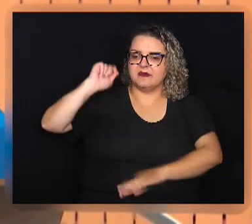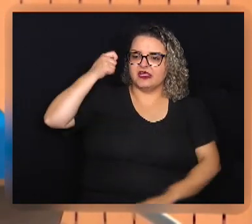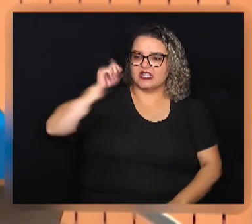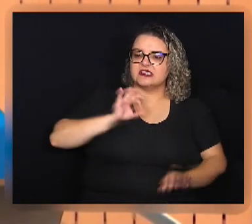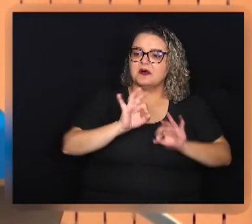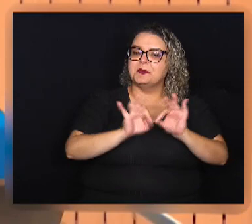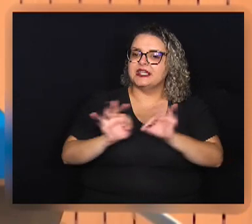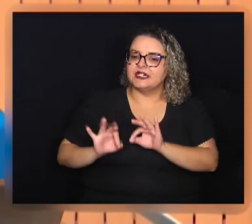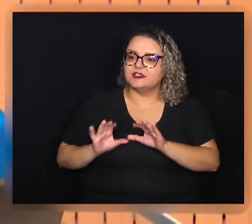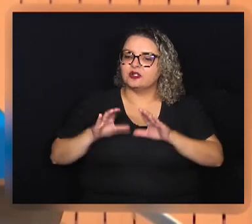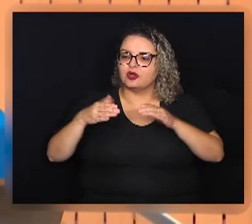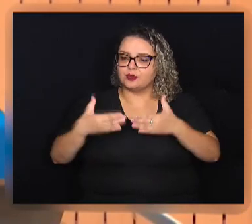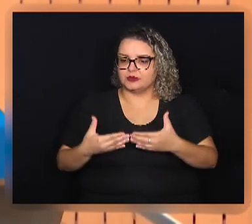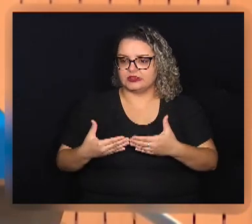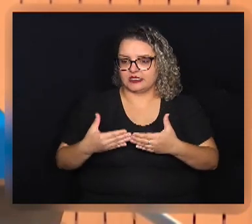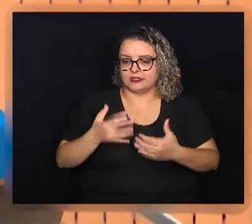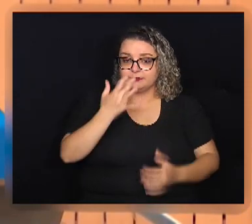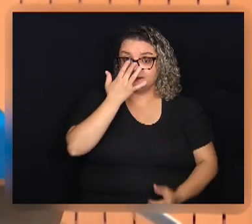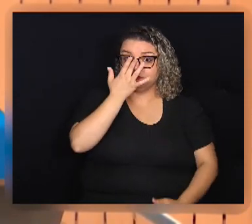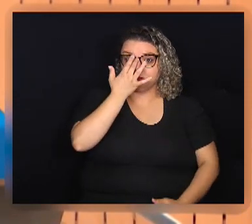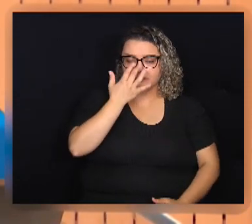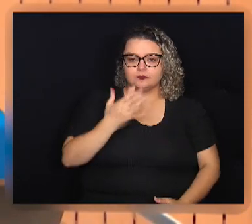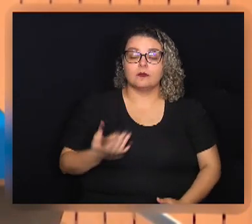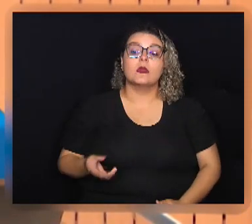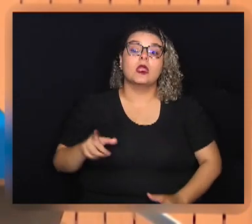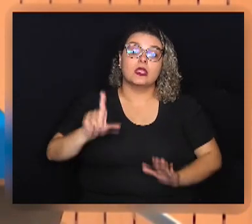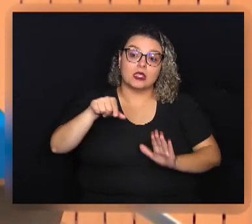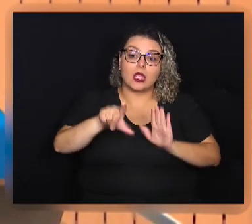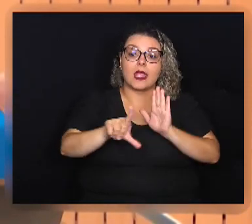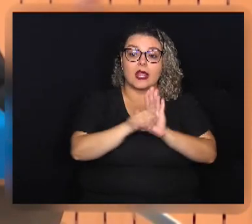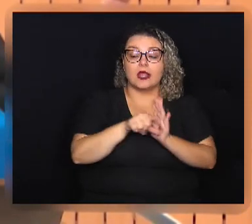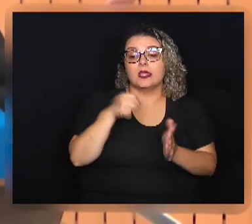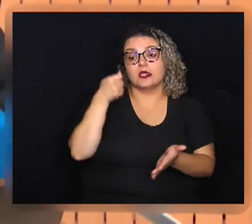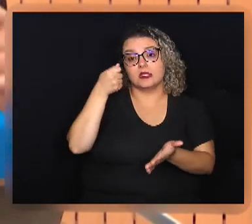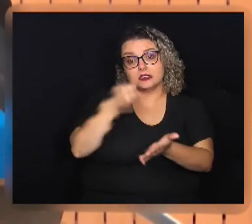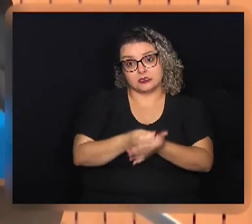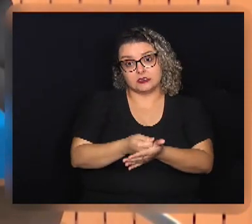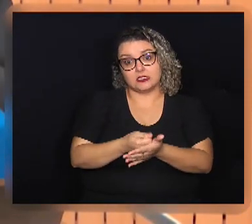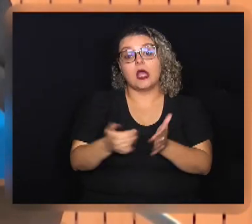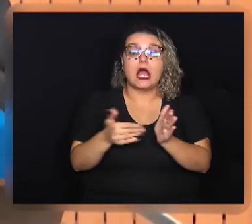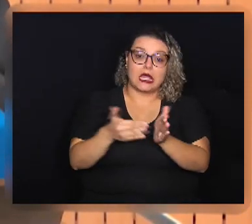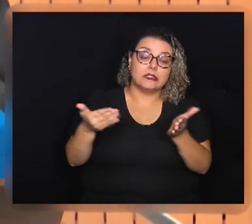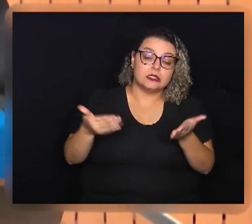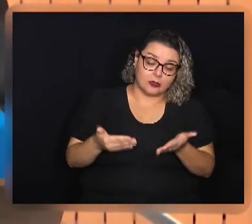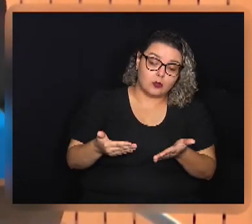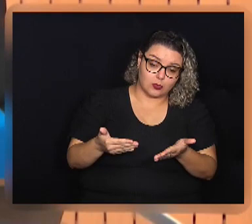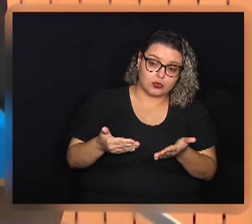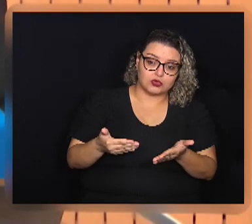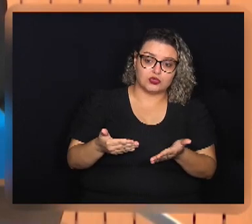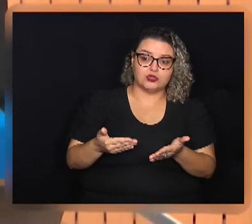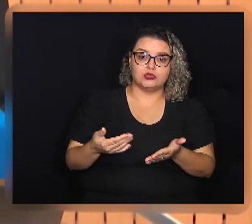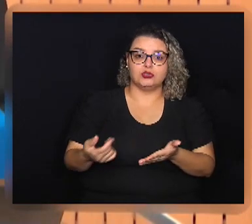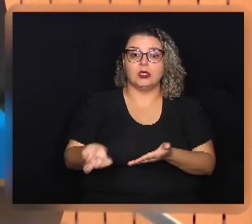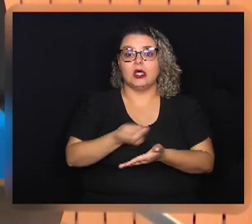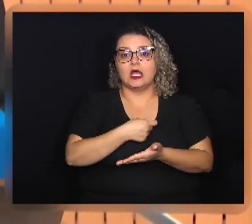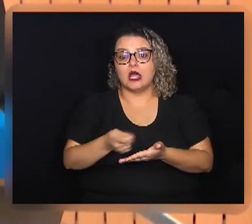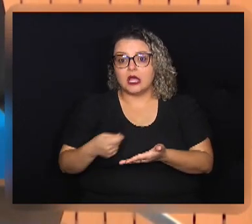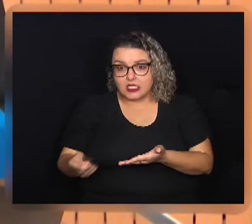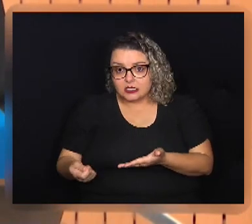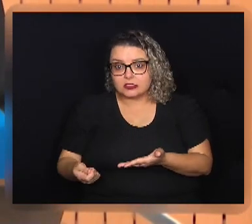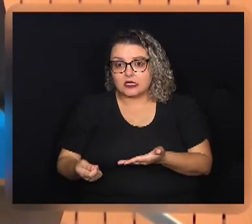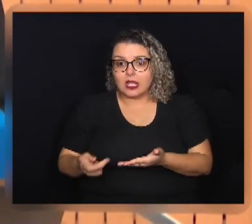comunitário de pavimentação, cuja lei exige, ainda até hoje, a pré